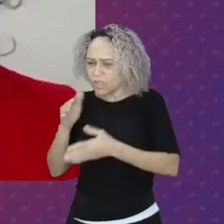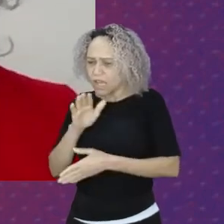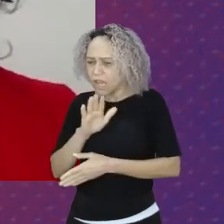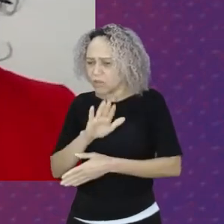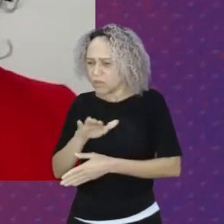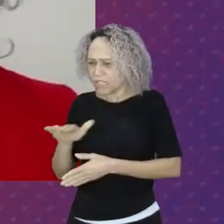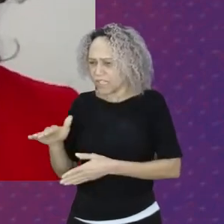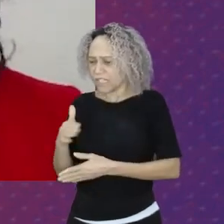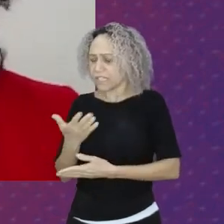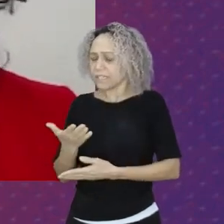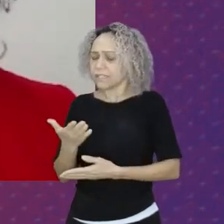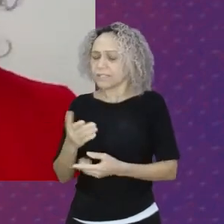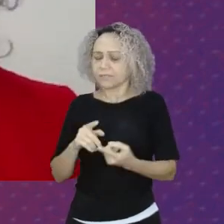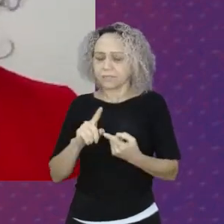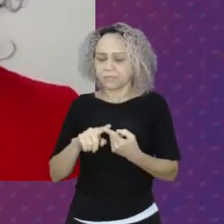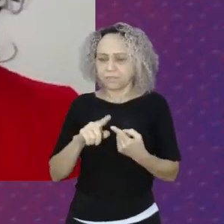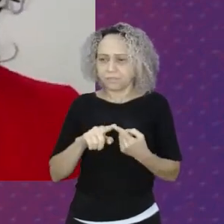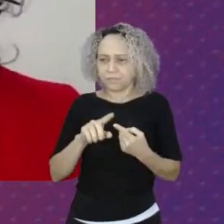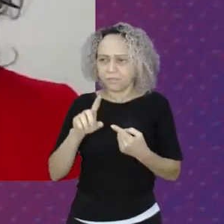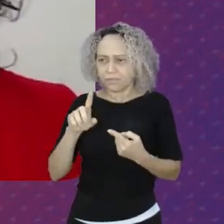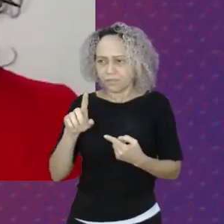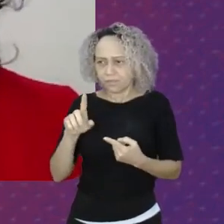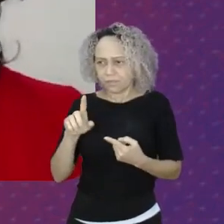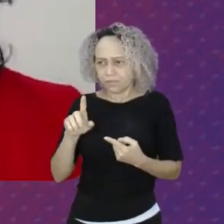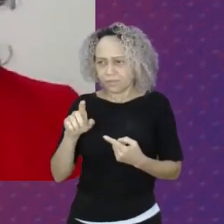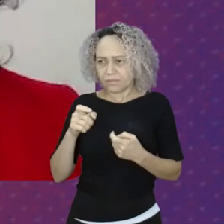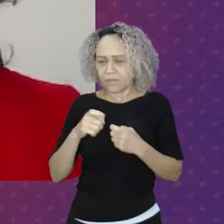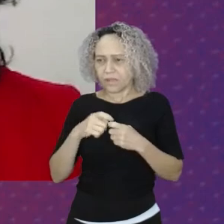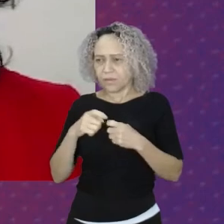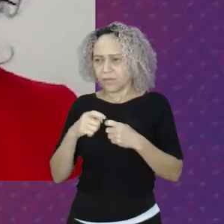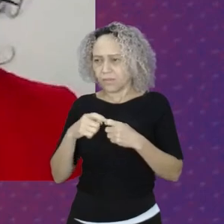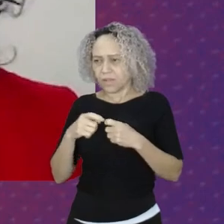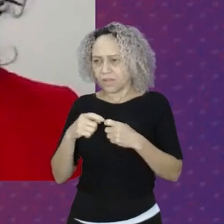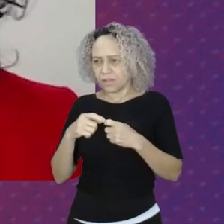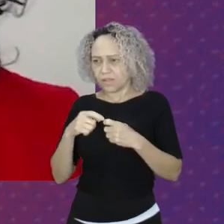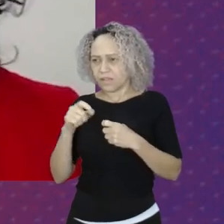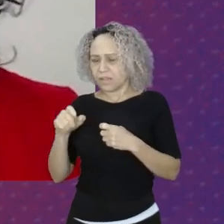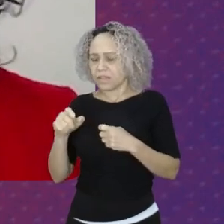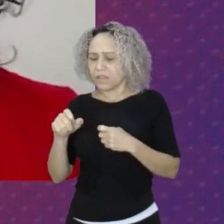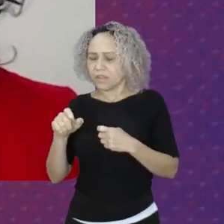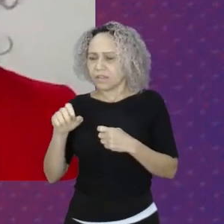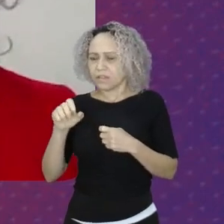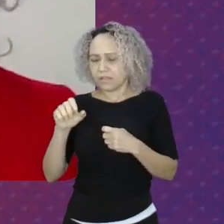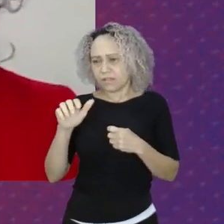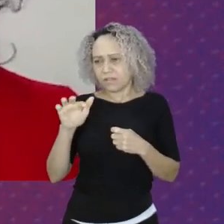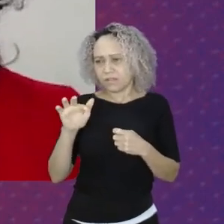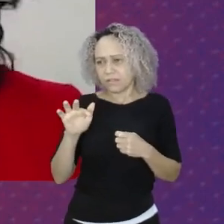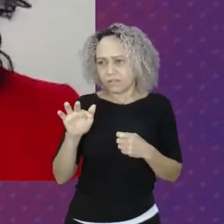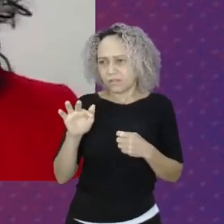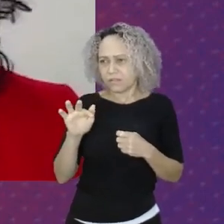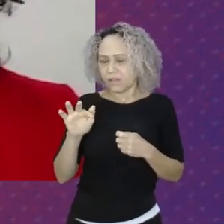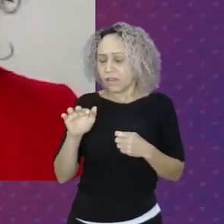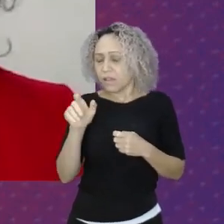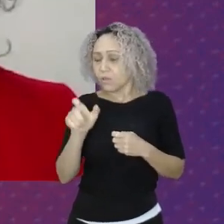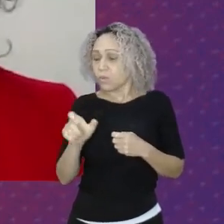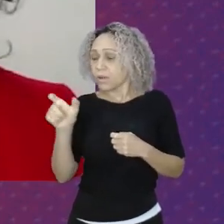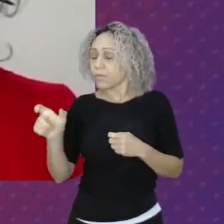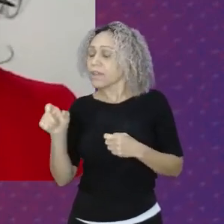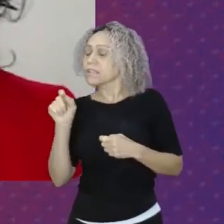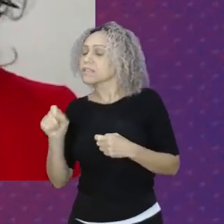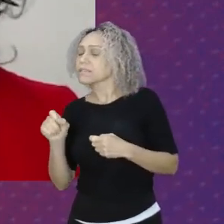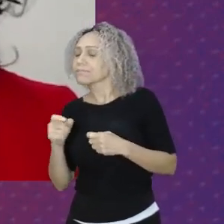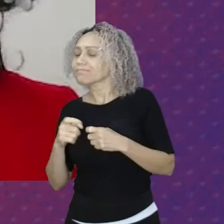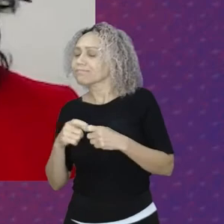a doutora Pfeiffer e Salvani, e elas dizem que o abuso sexual infantil é um crime que